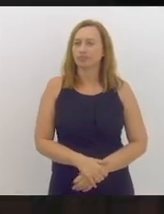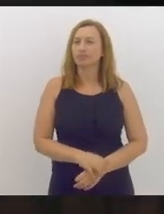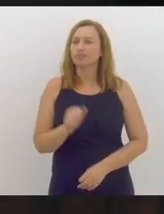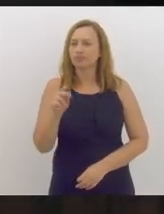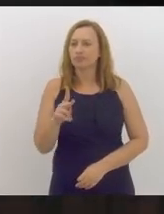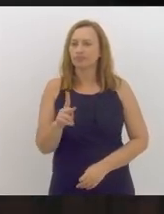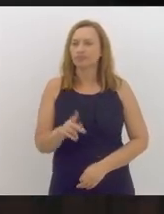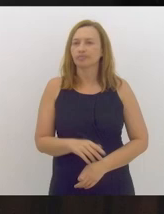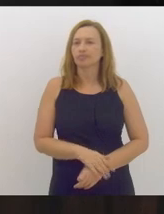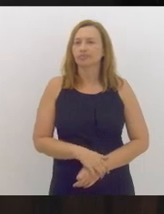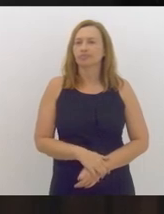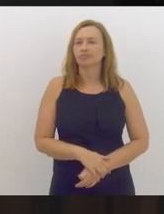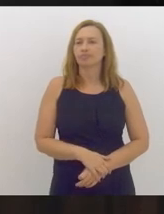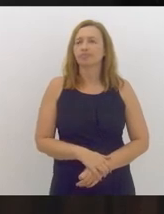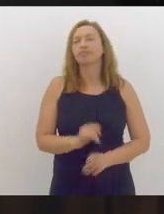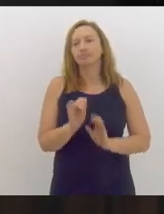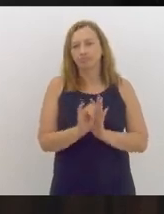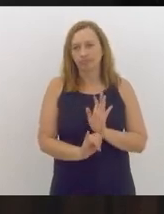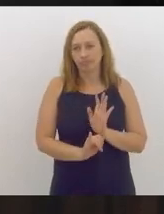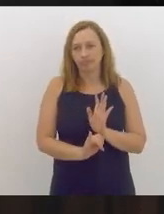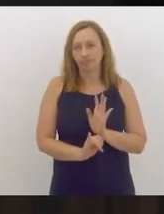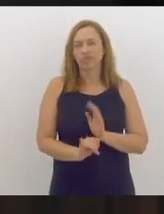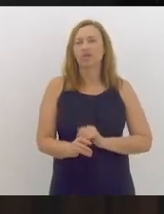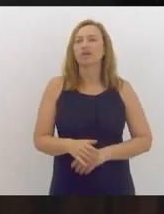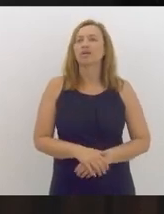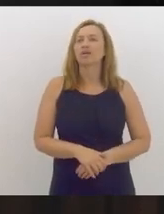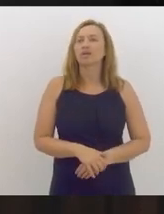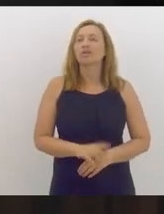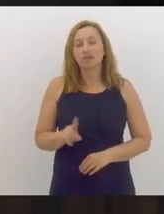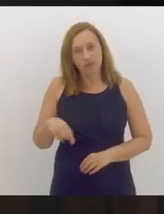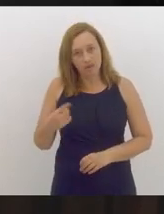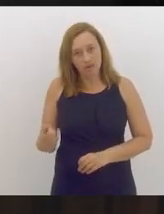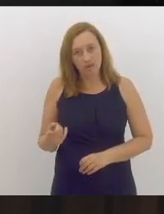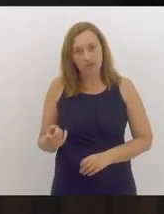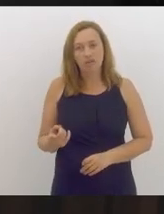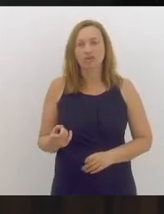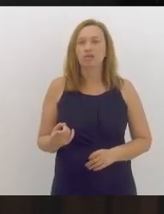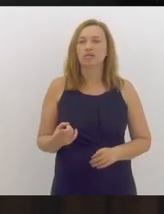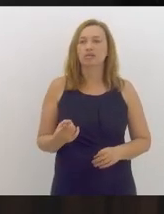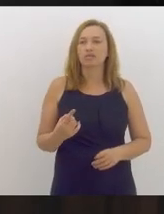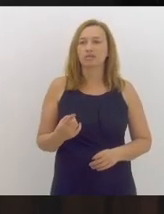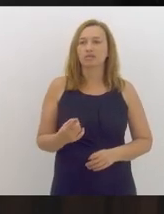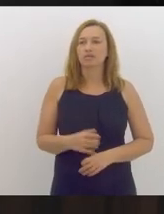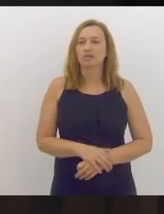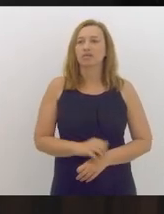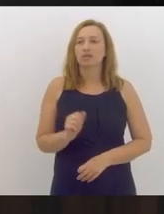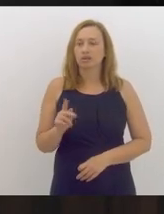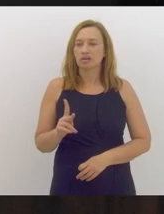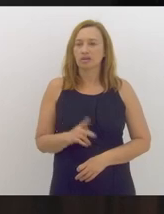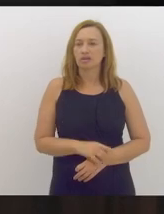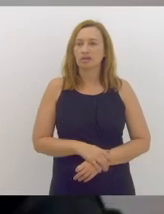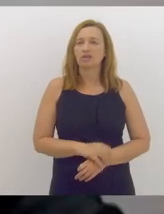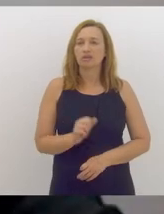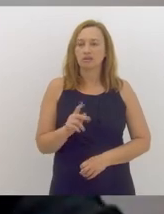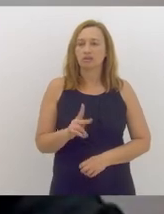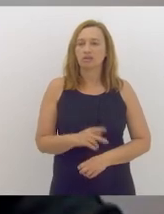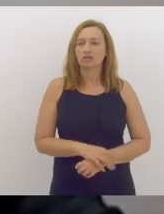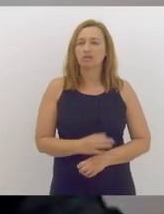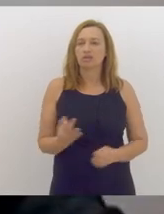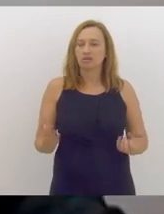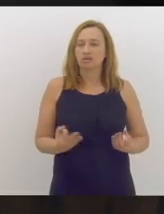Ok. Vai para a redação, eu vou botar para a redação do vencido, depois a gente socializa o parecer, tá ok? Tá ok,